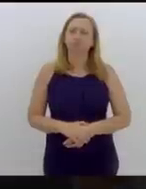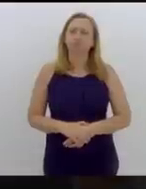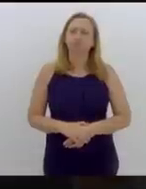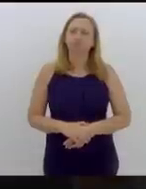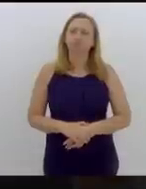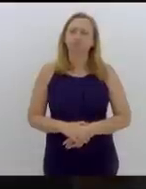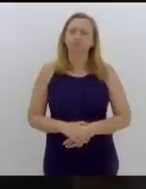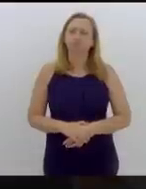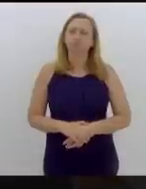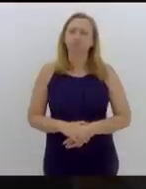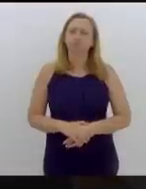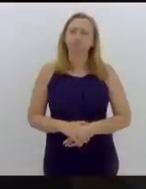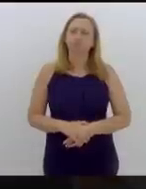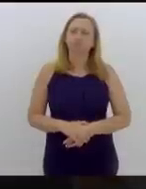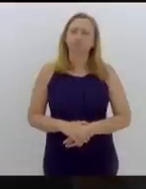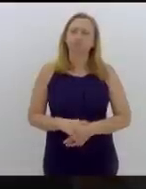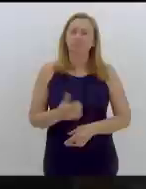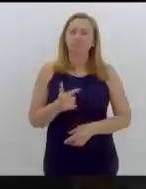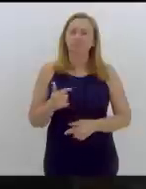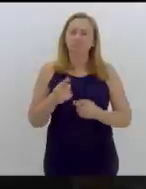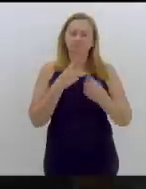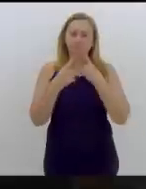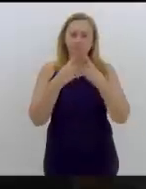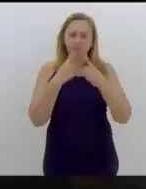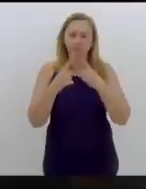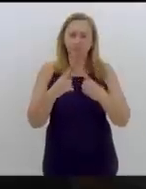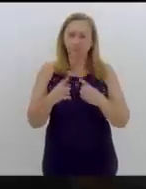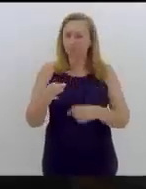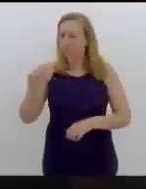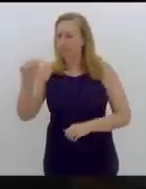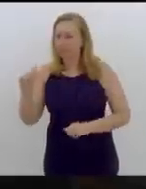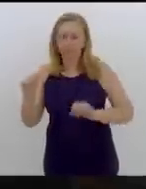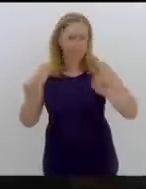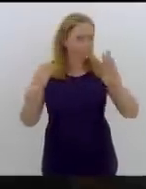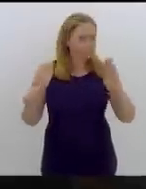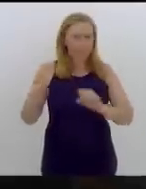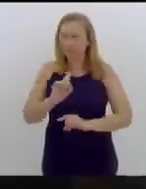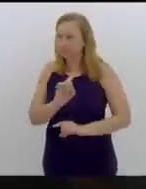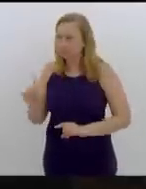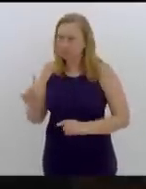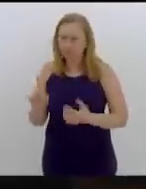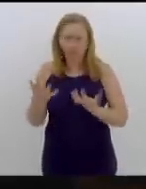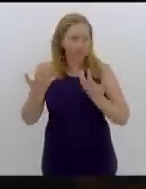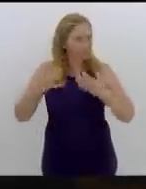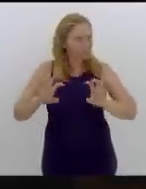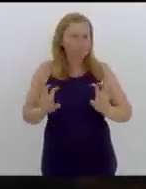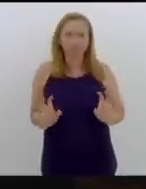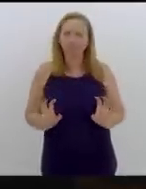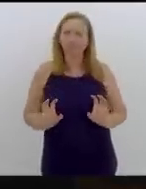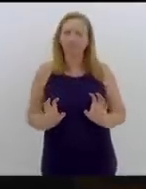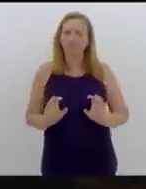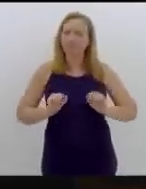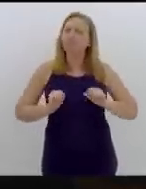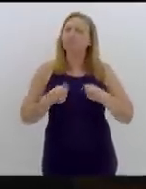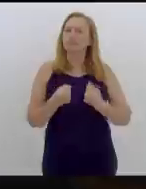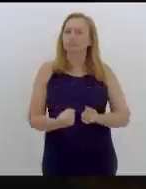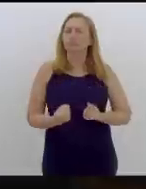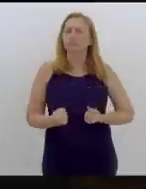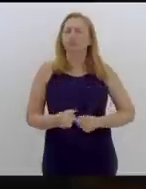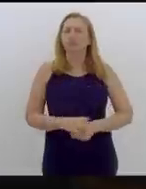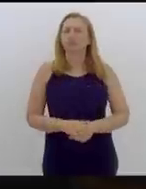sem discurso de um lado contra o outro que a última coisa que eu pretendo aqui que a gente possa fazer um esforço